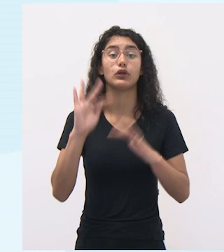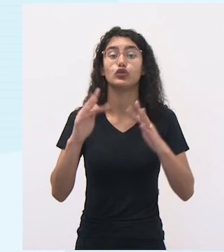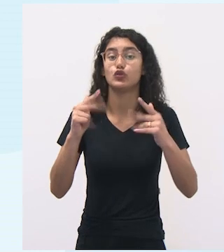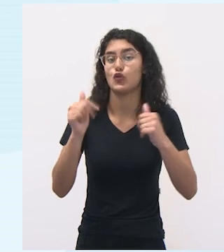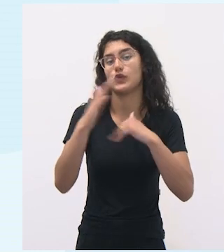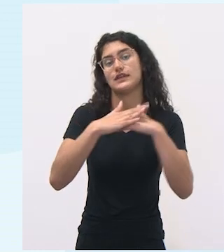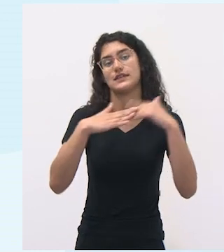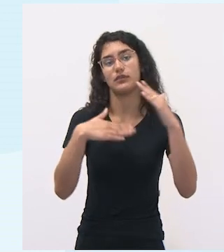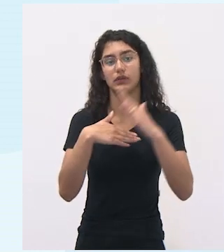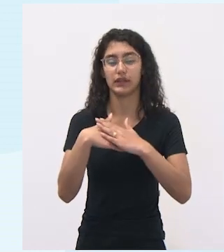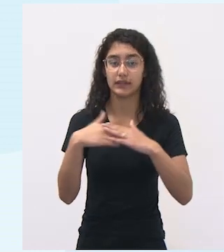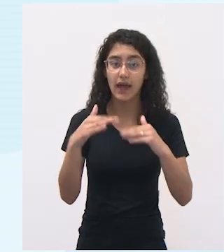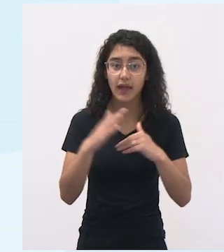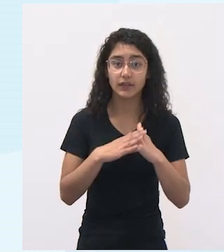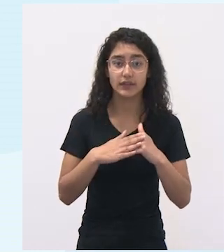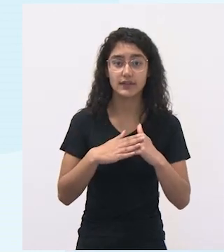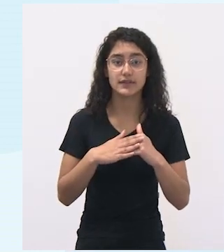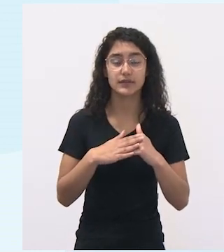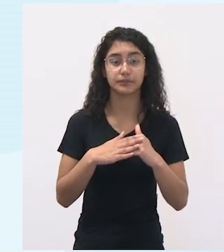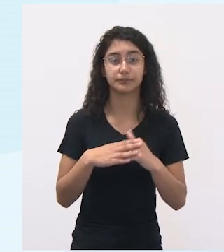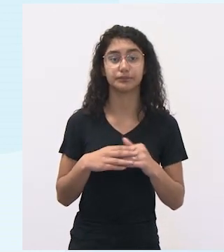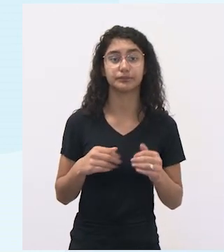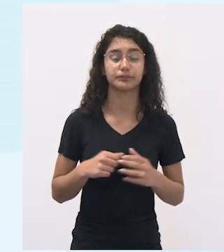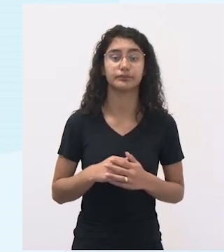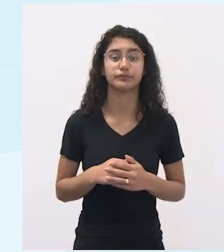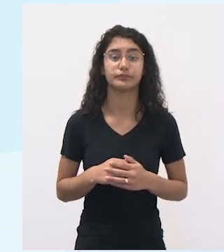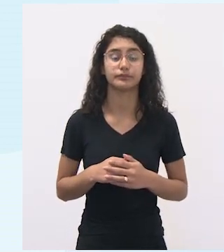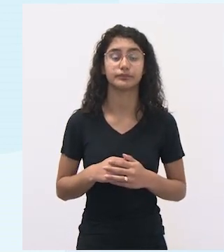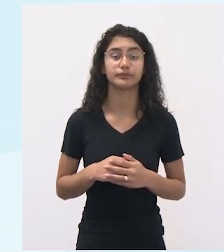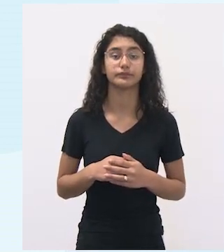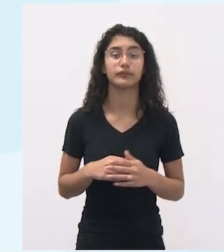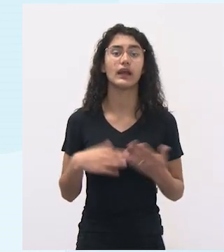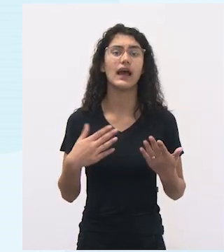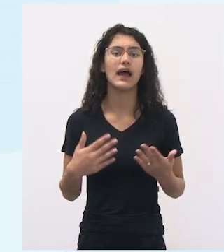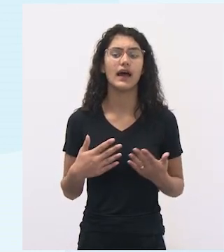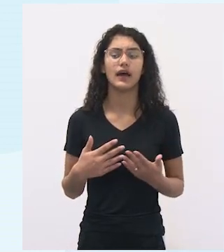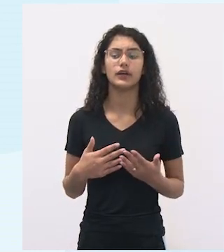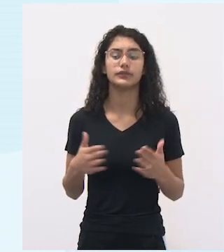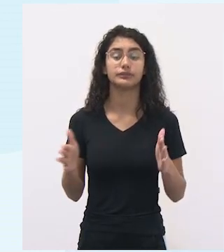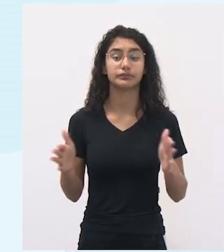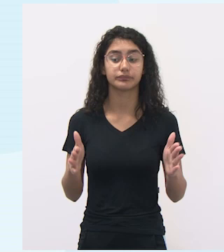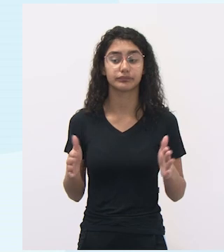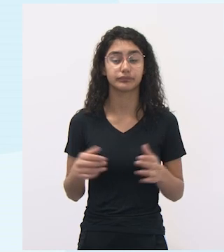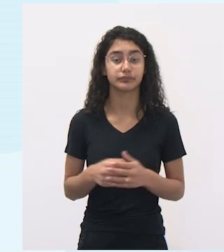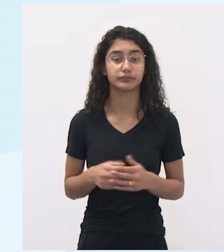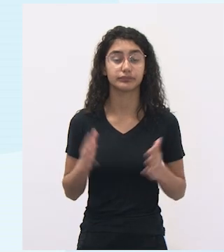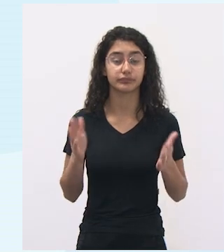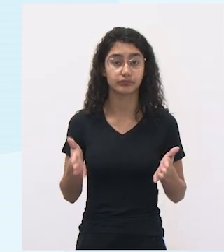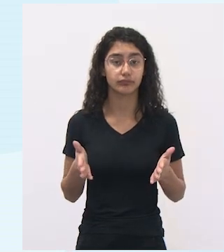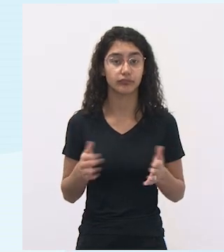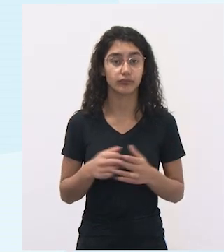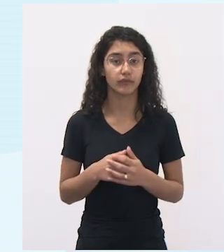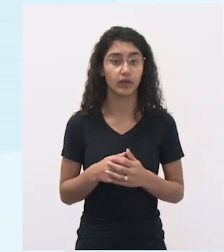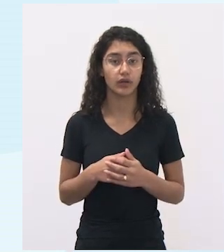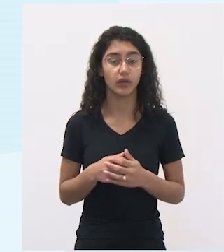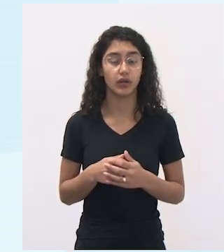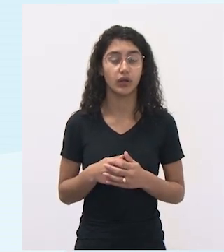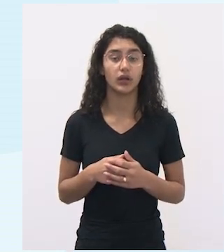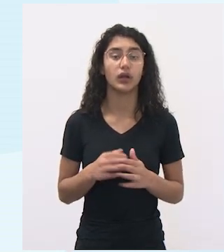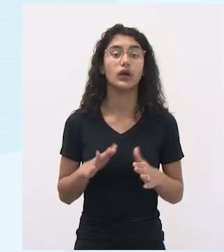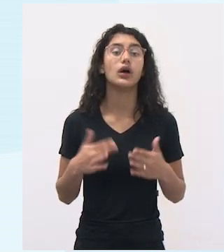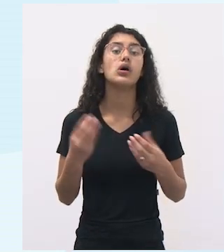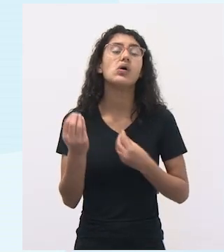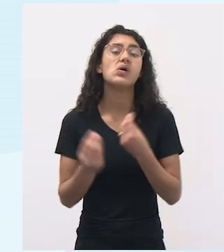habilidades, ele tem preparo de todas as habilidades diante desse novo cenário? Ele sabia esse cenário no presencial. Agora, como que é